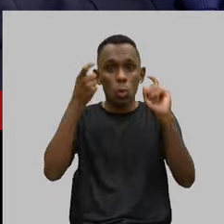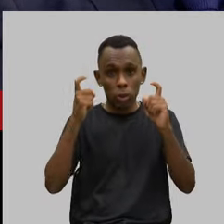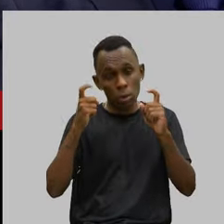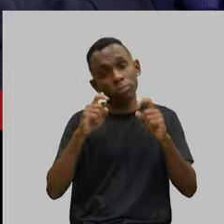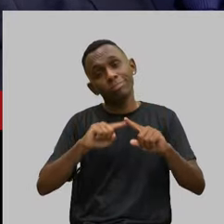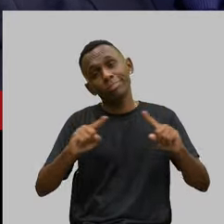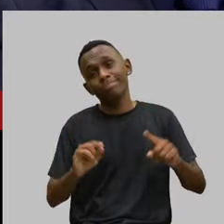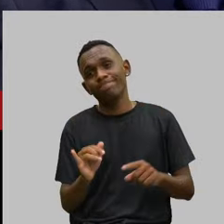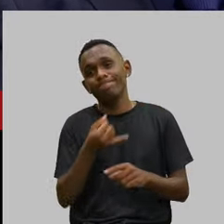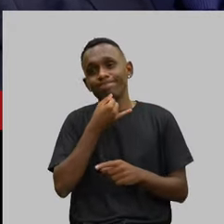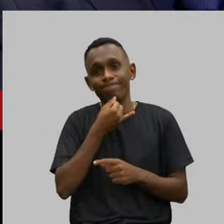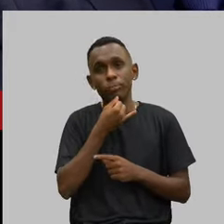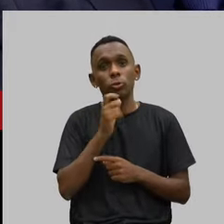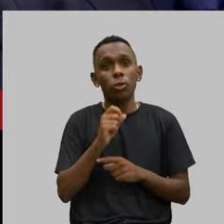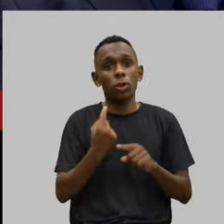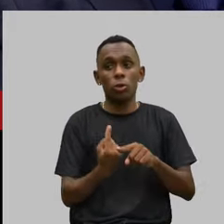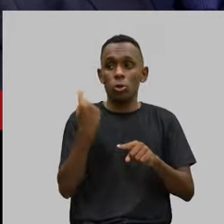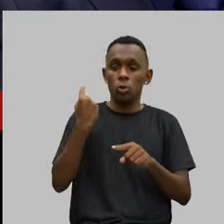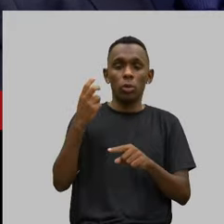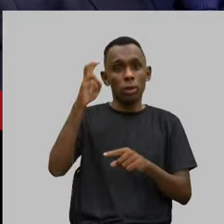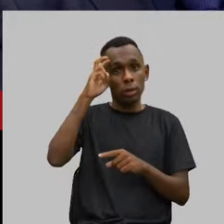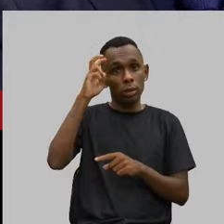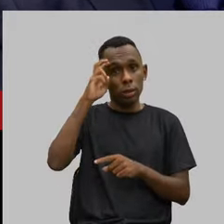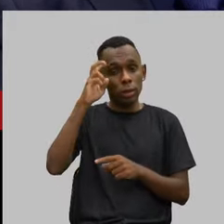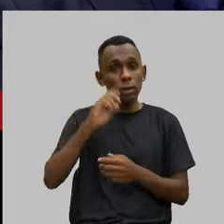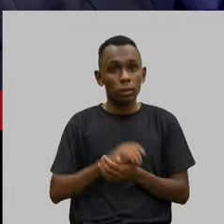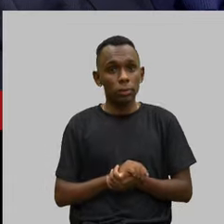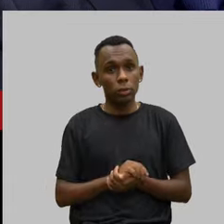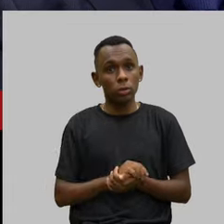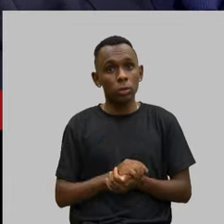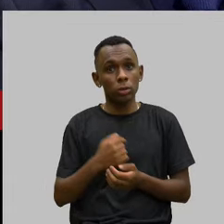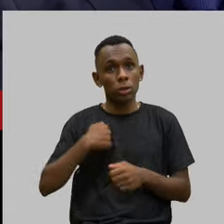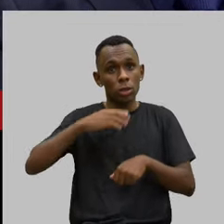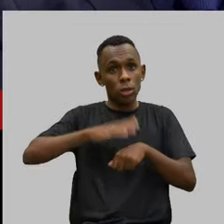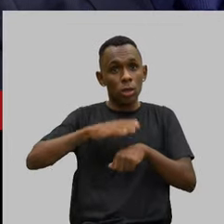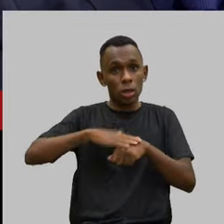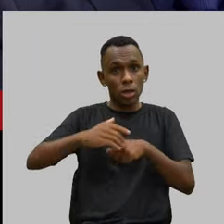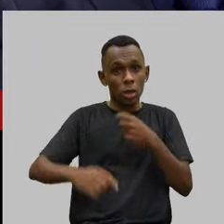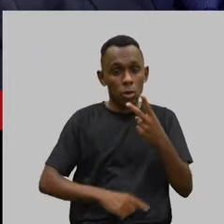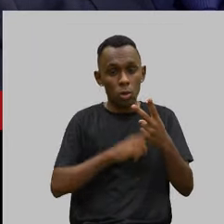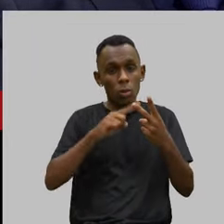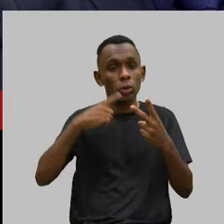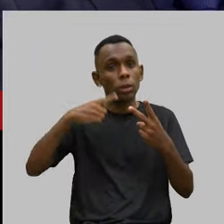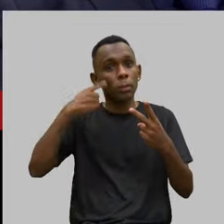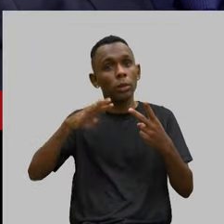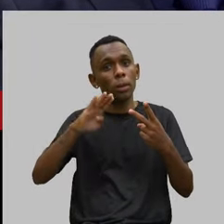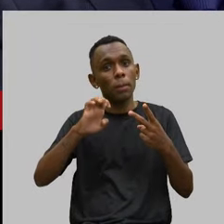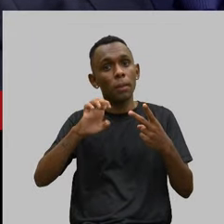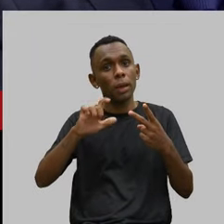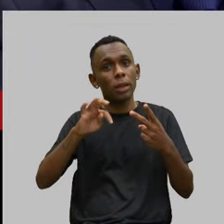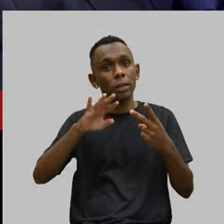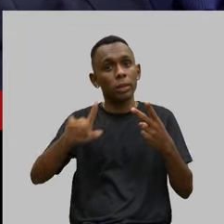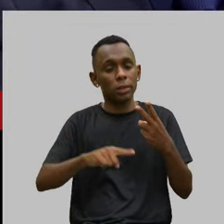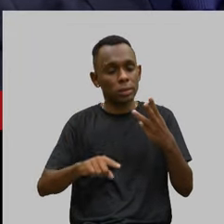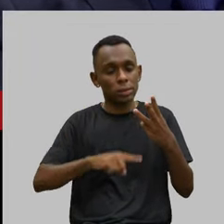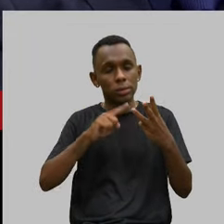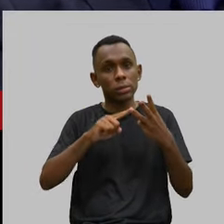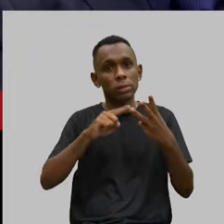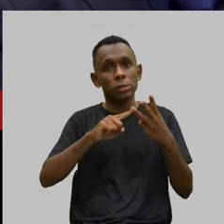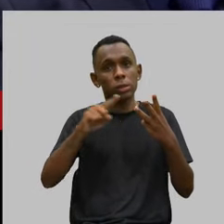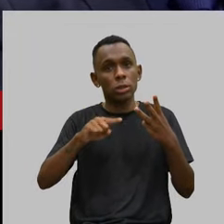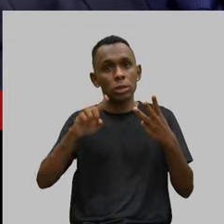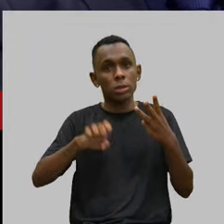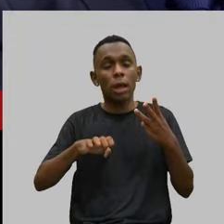infelizmente na na última quinta-feira eh somente eu a deputada Beatriz Serqueira e o deputado zela viola